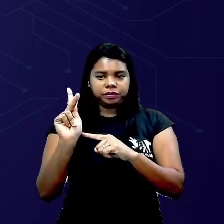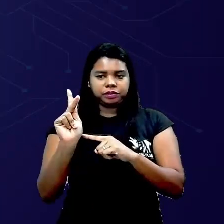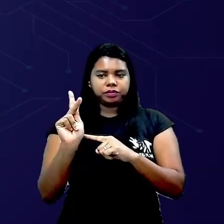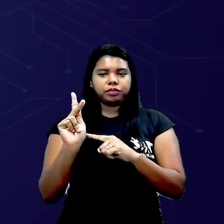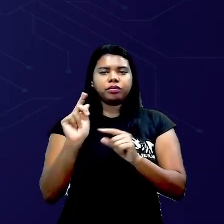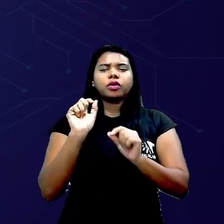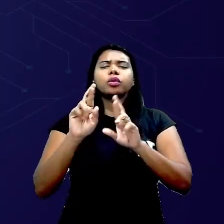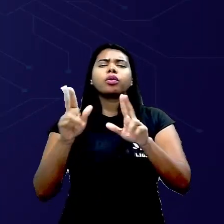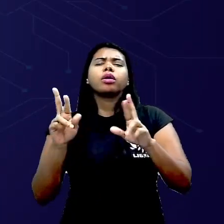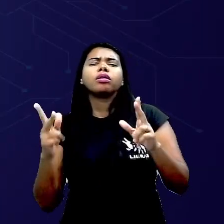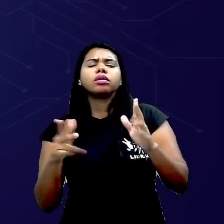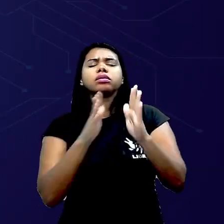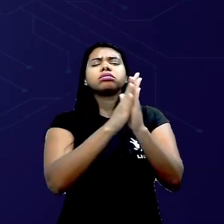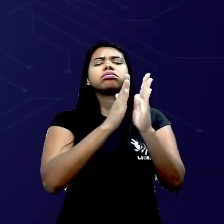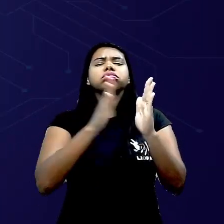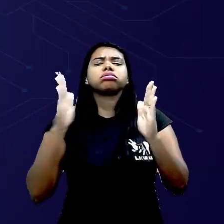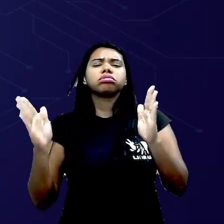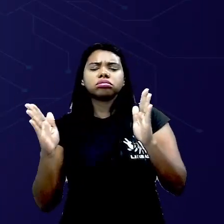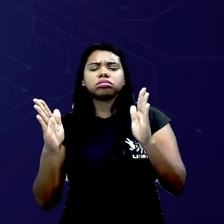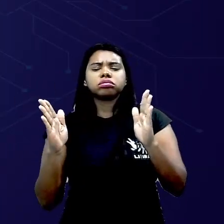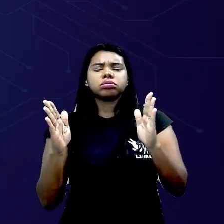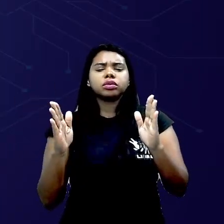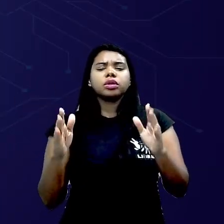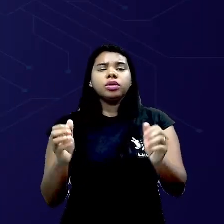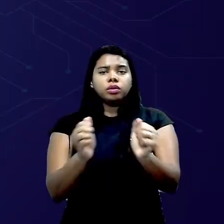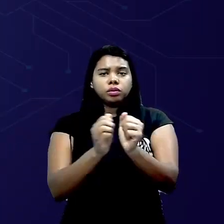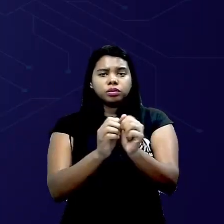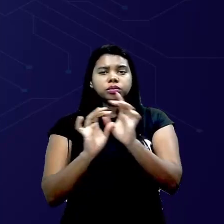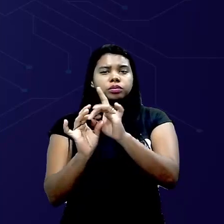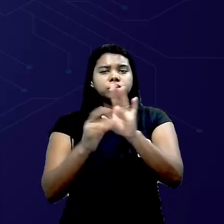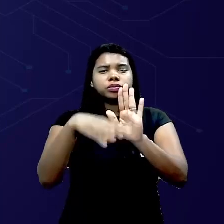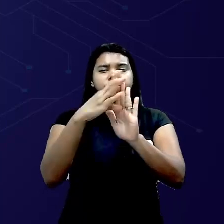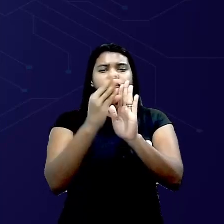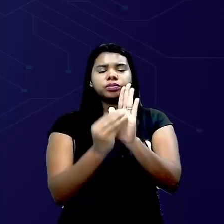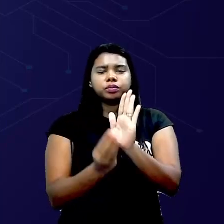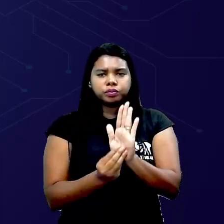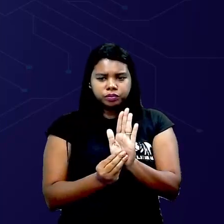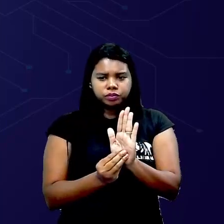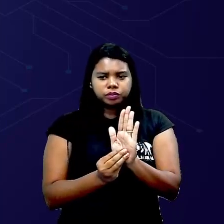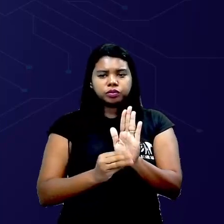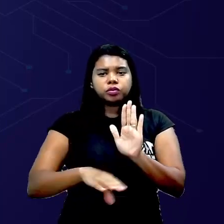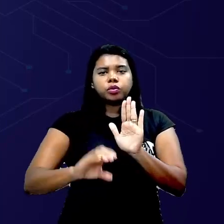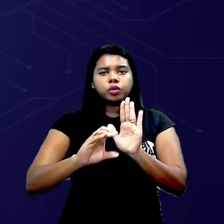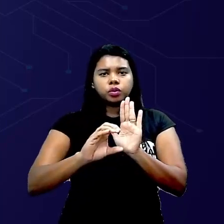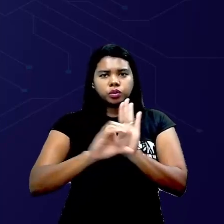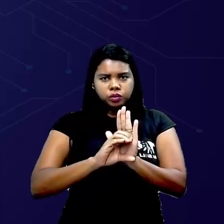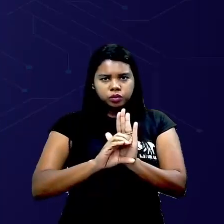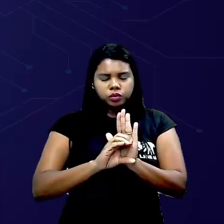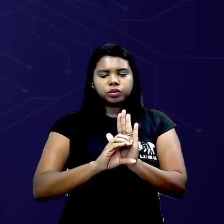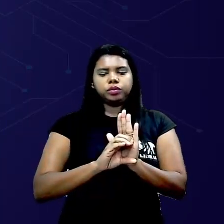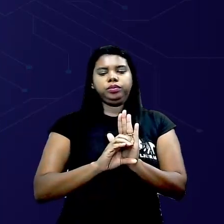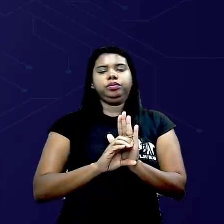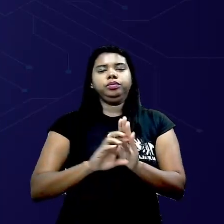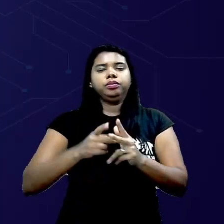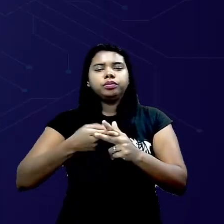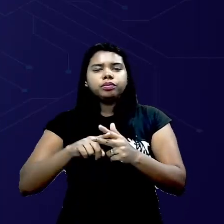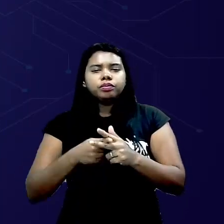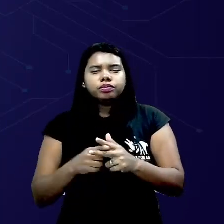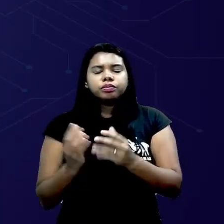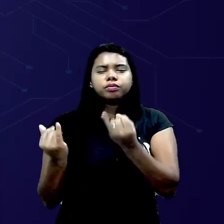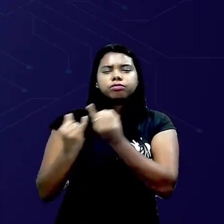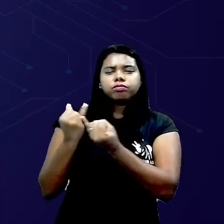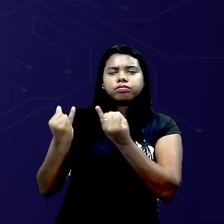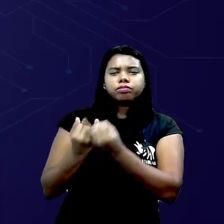né, um conjunto de funções que a gente pode implementar no código, certo? Soa muito semelhante